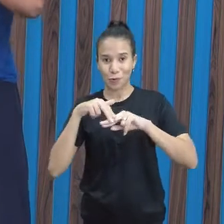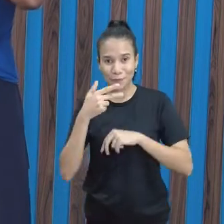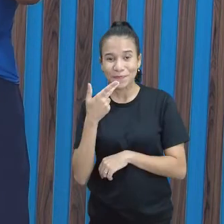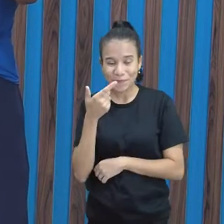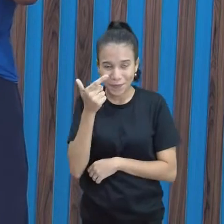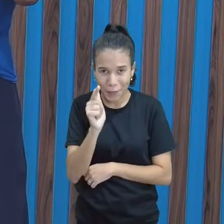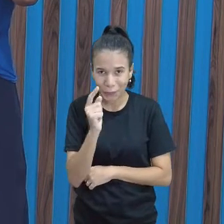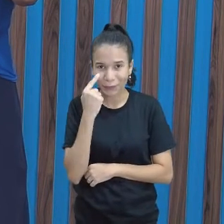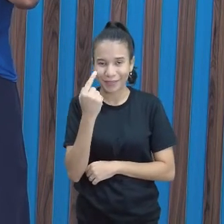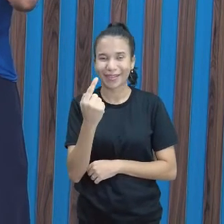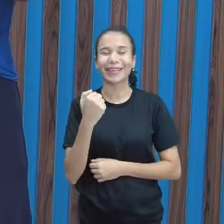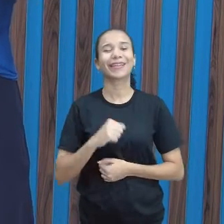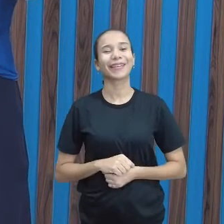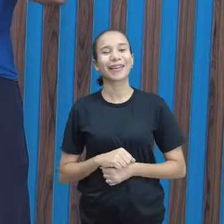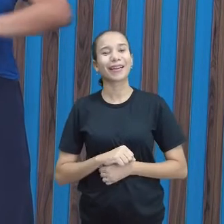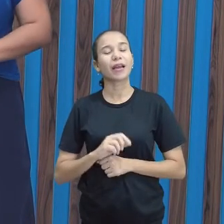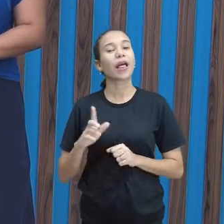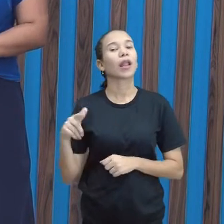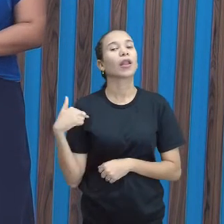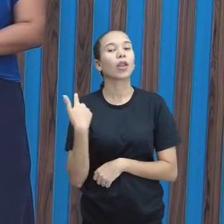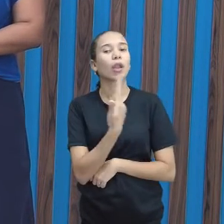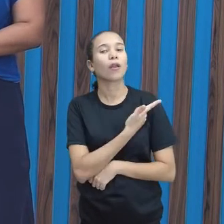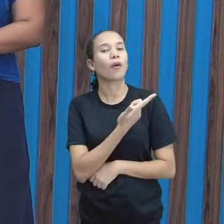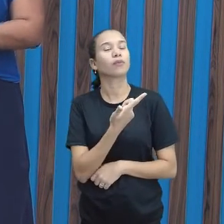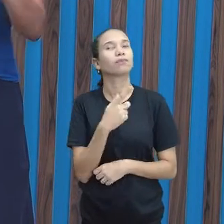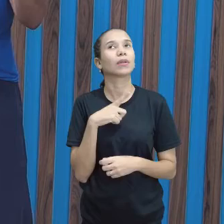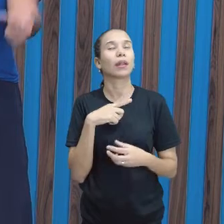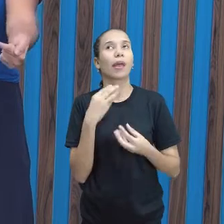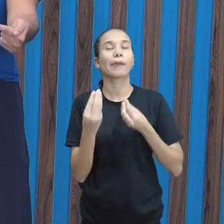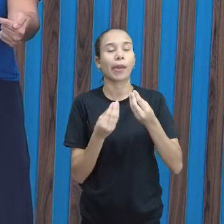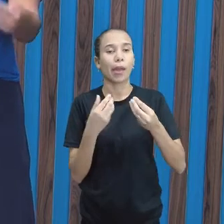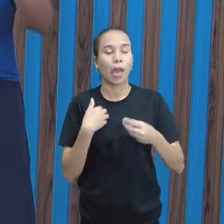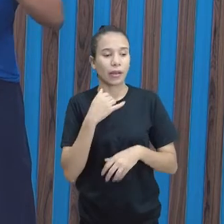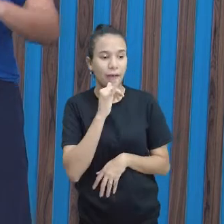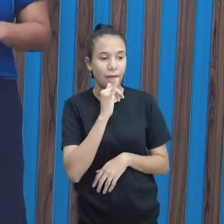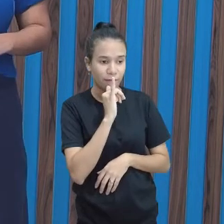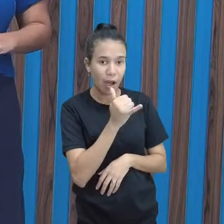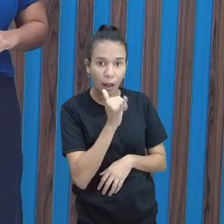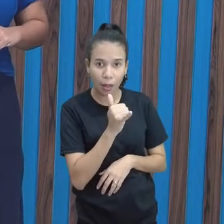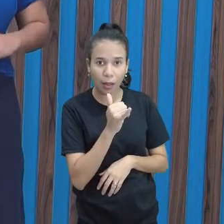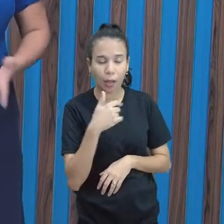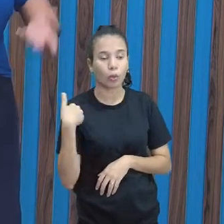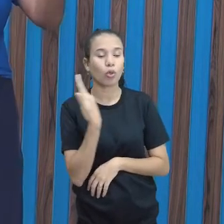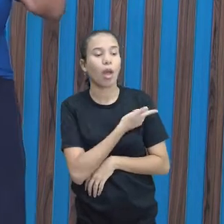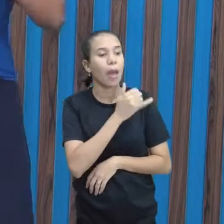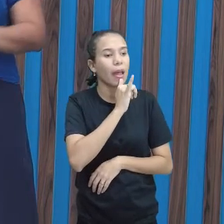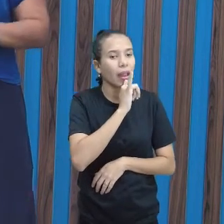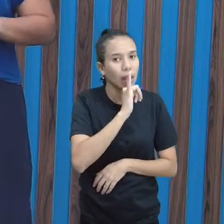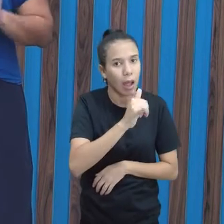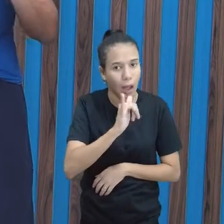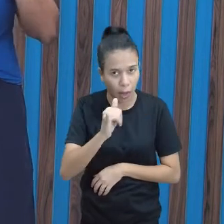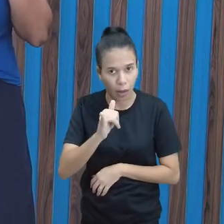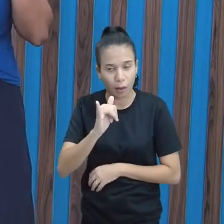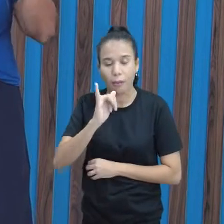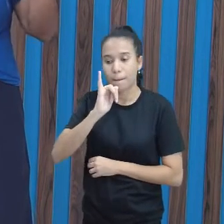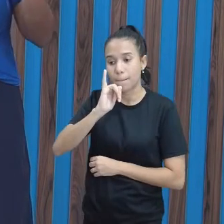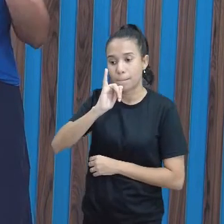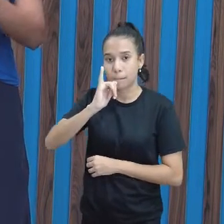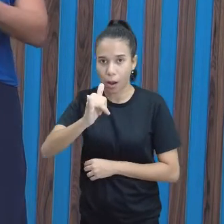outra coisa para vocês também. Quando a gente conta, a gente narra. Quando a gente narra, a